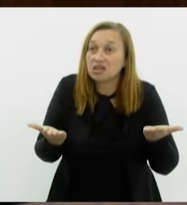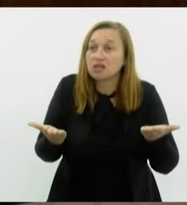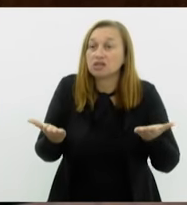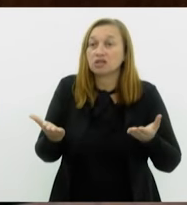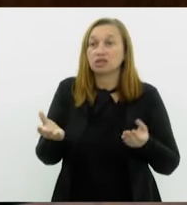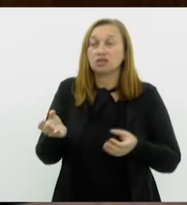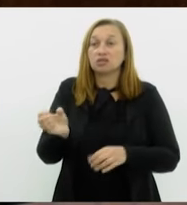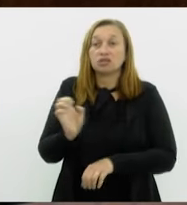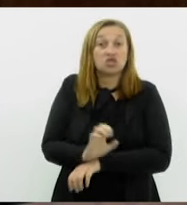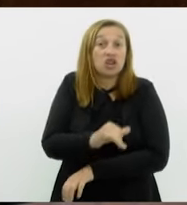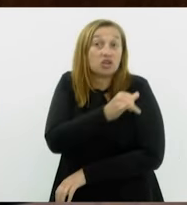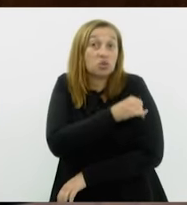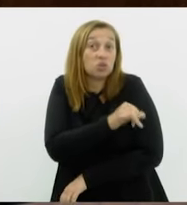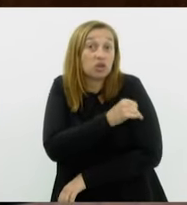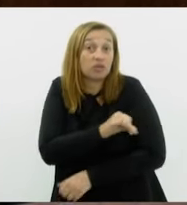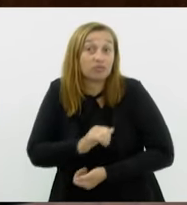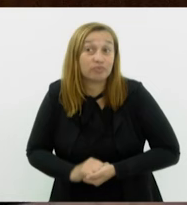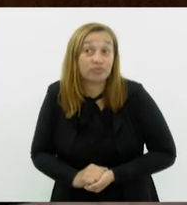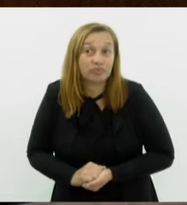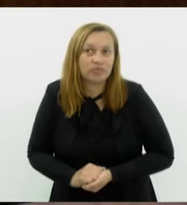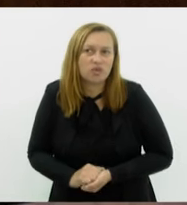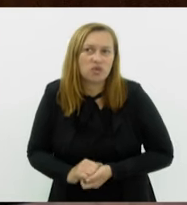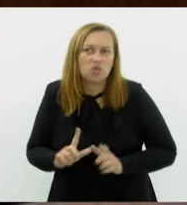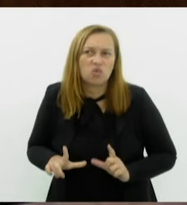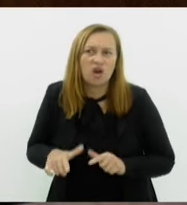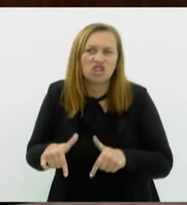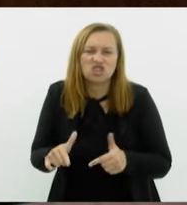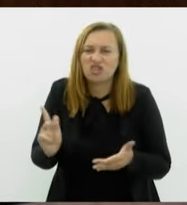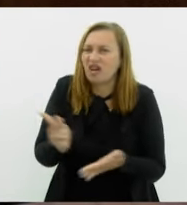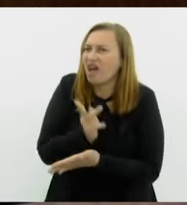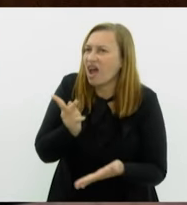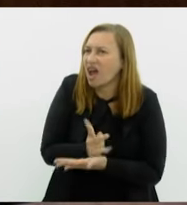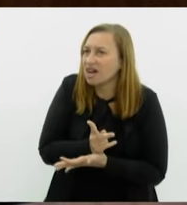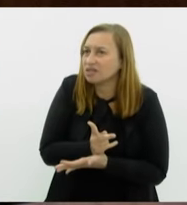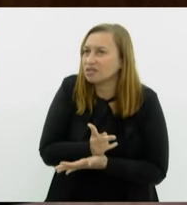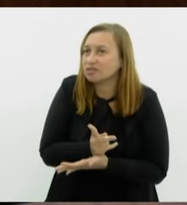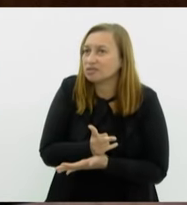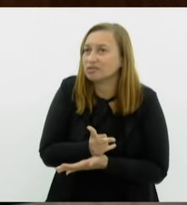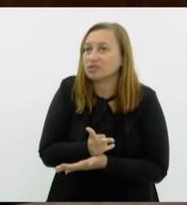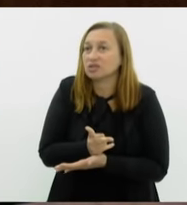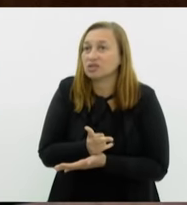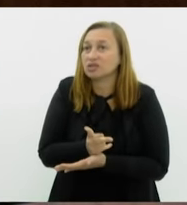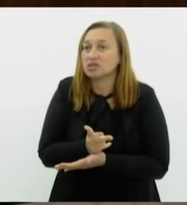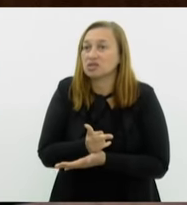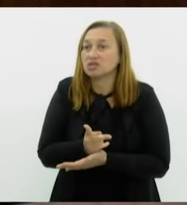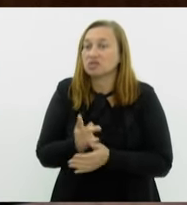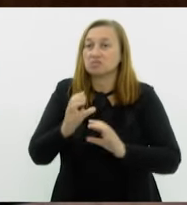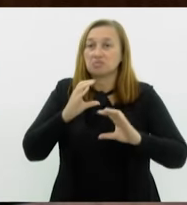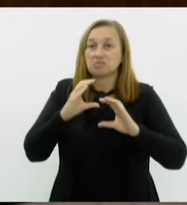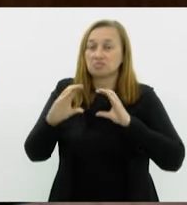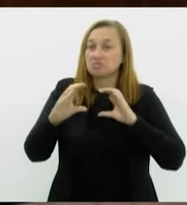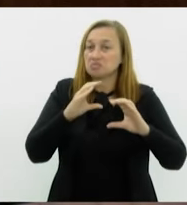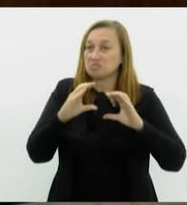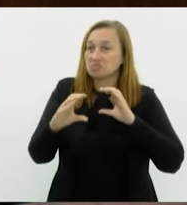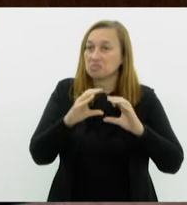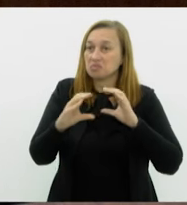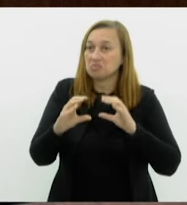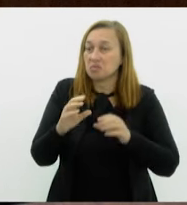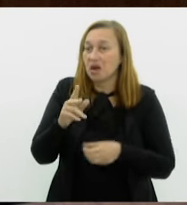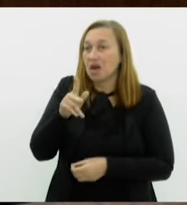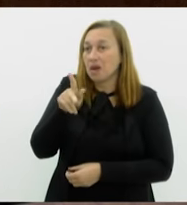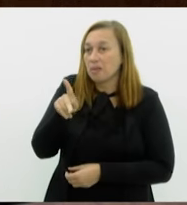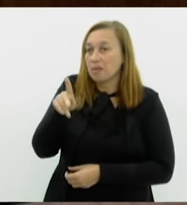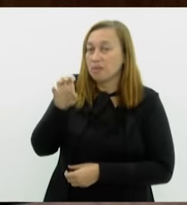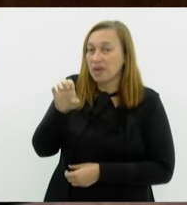foram devastadas por uma atitude irresponsável, denominada pelos meios de comunicação de Petrolão.